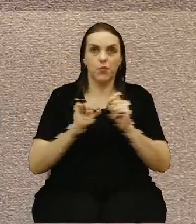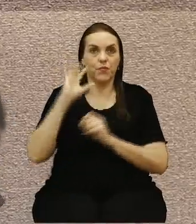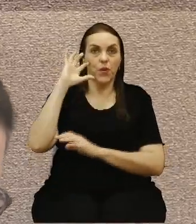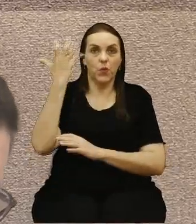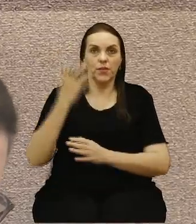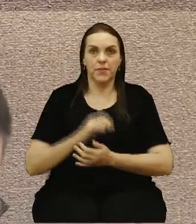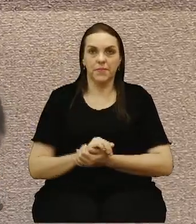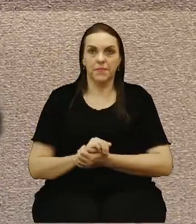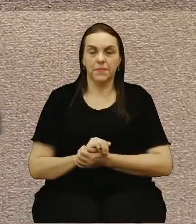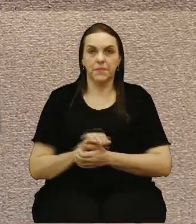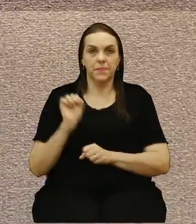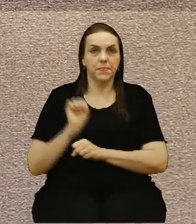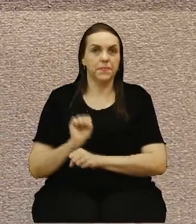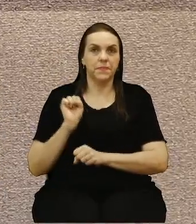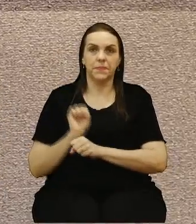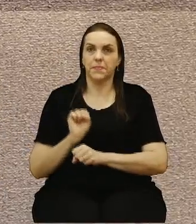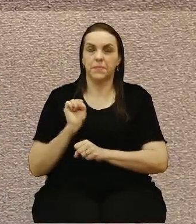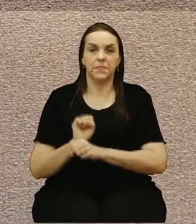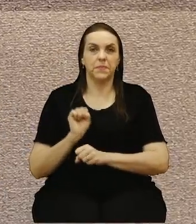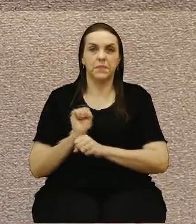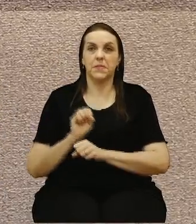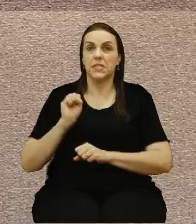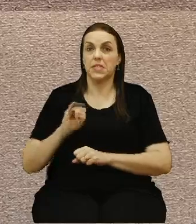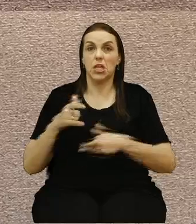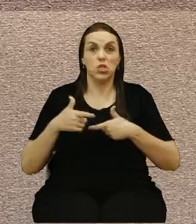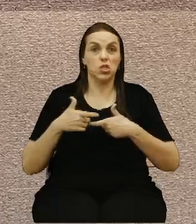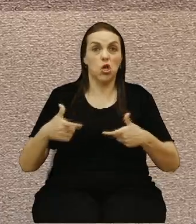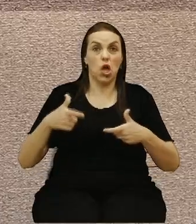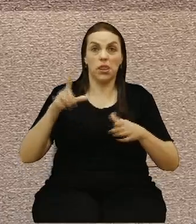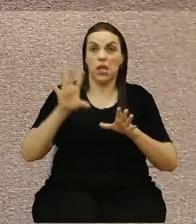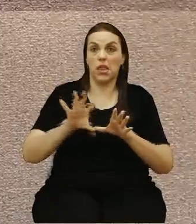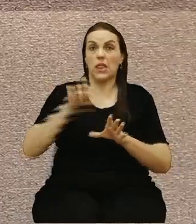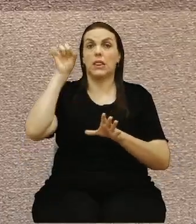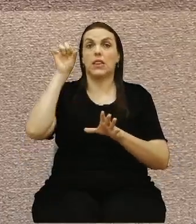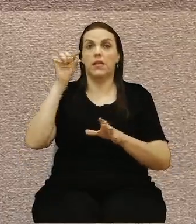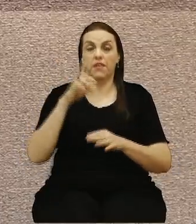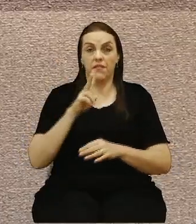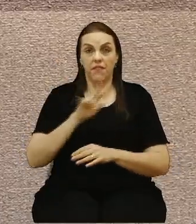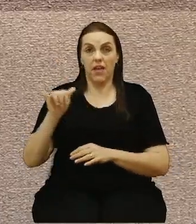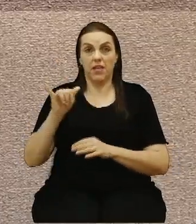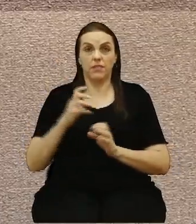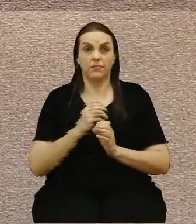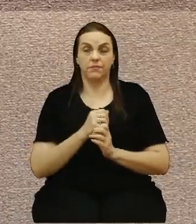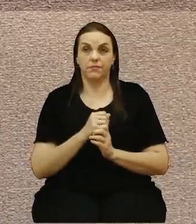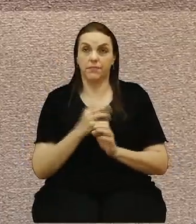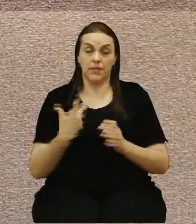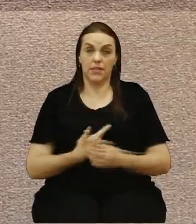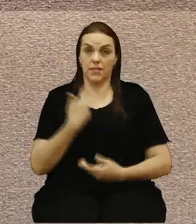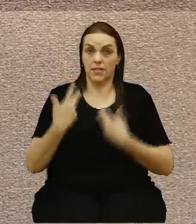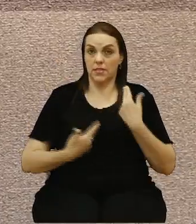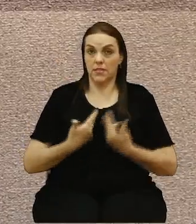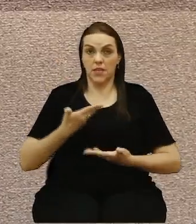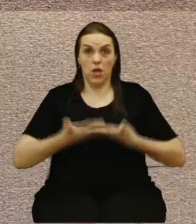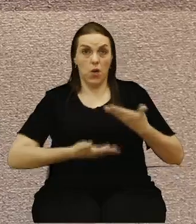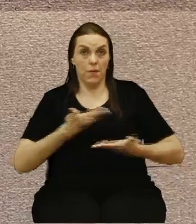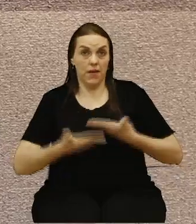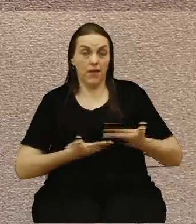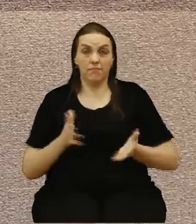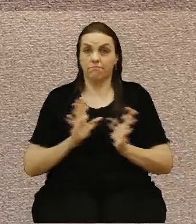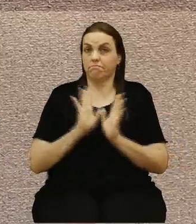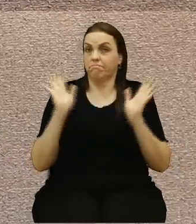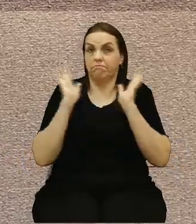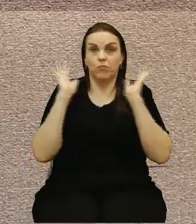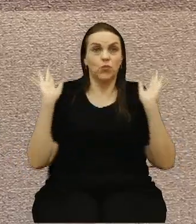acontecer. É uma roleta russa, a fila hoje. Ela não sabe se vai ser atendida, se vai ser operada, ou se ela